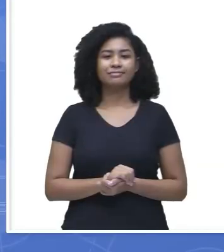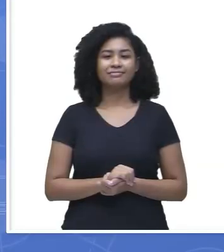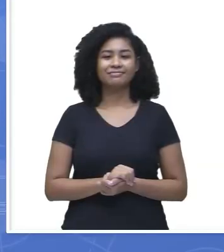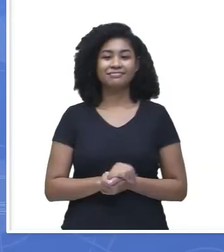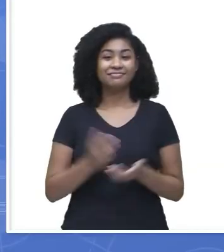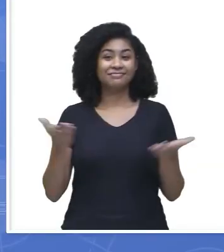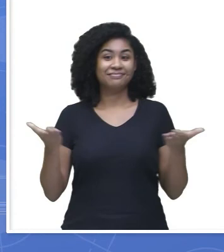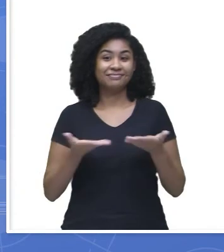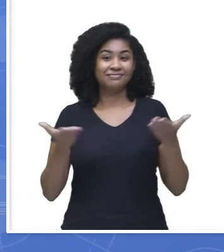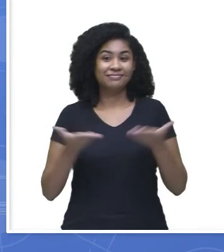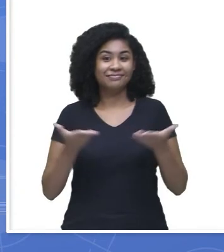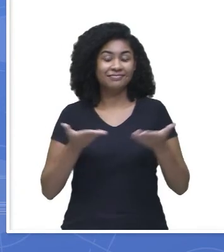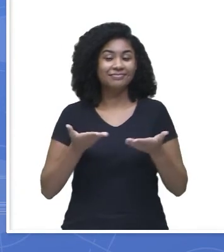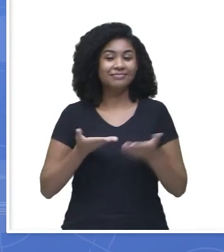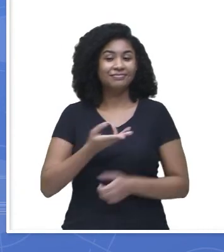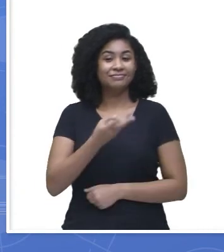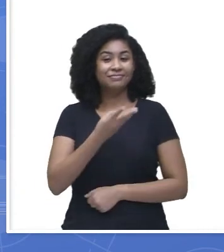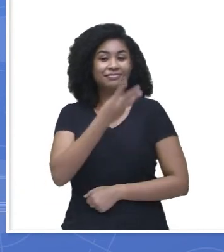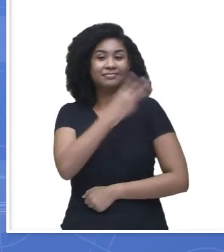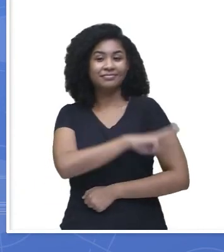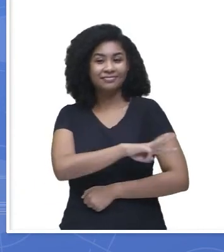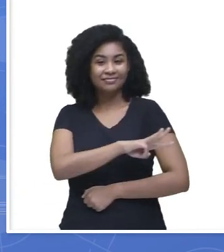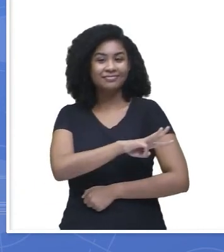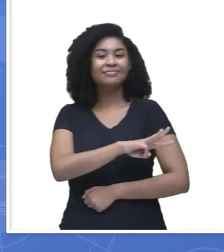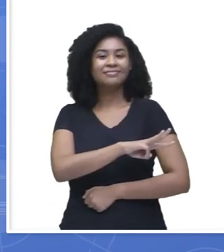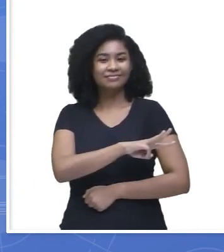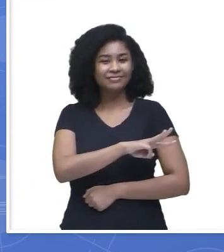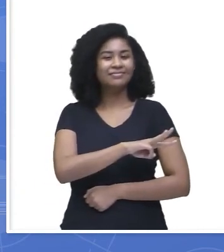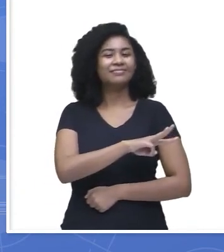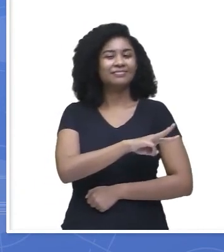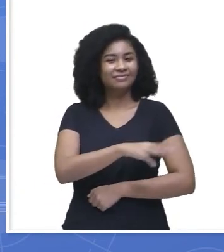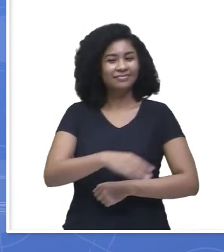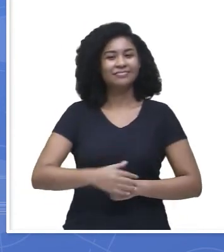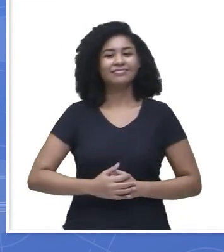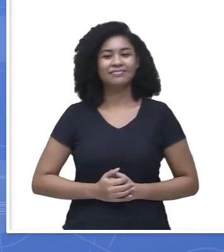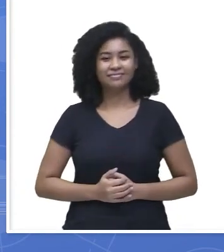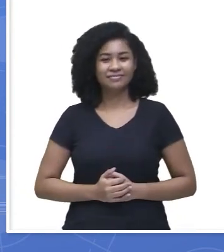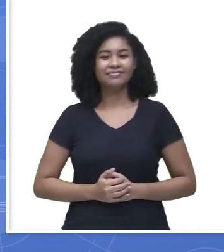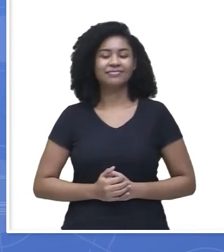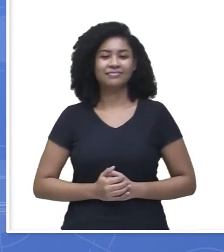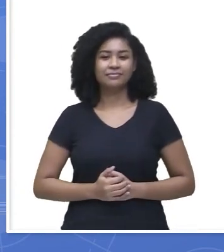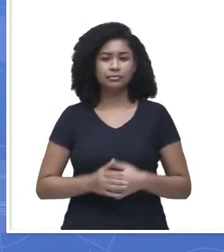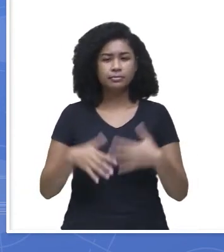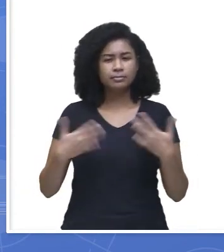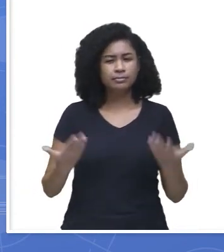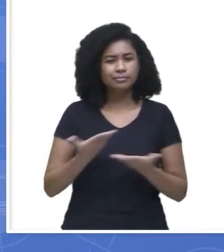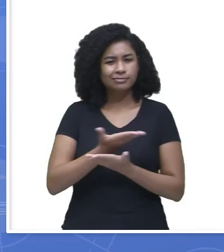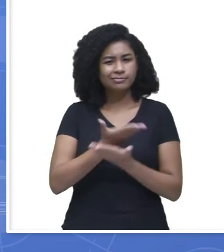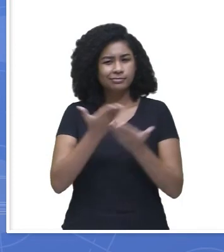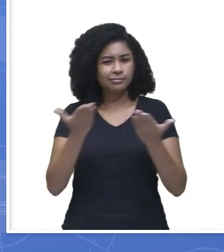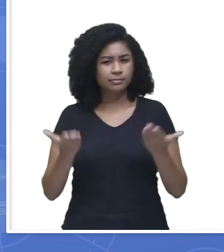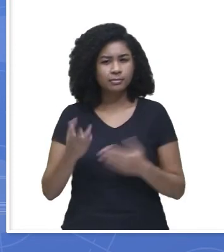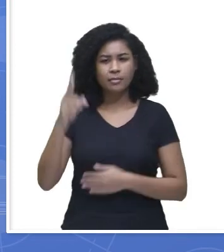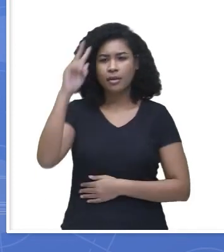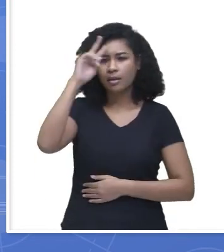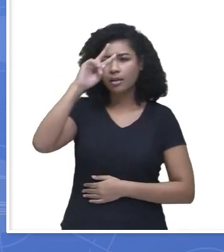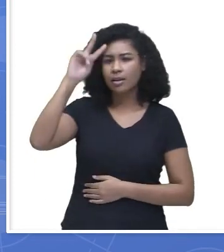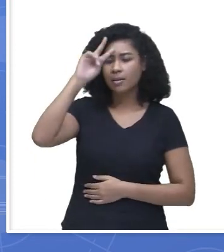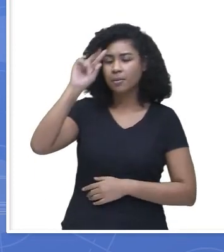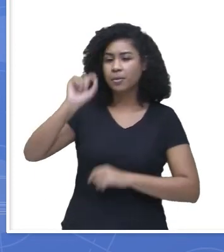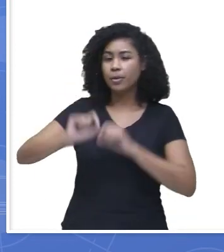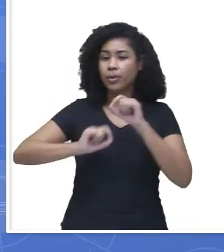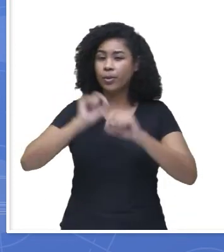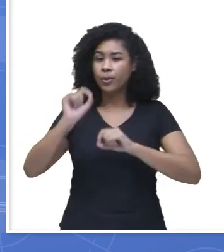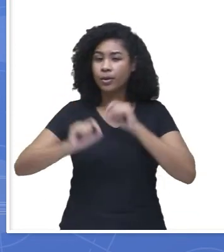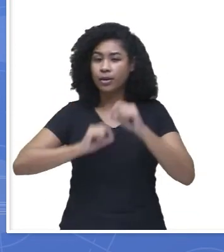vamos lá agora com o nosso terceiro ano, os nossos finalistas, não é verdade? Então, queridos, apenas para lembrá-los que são